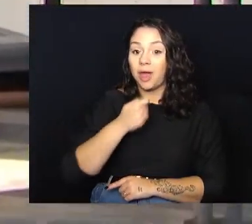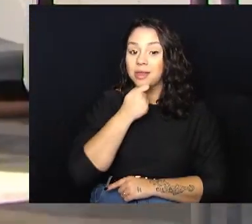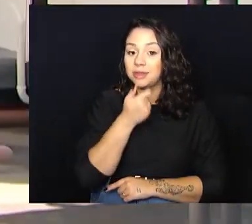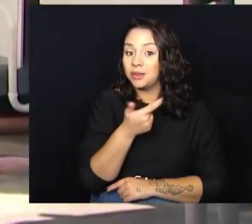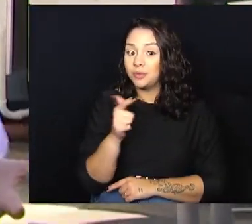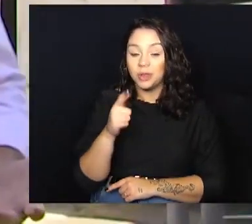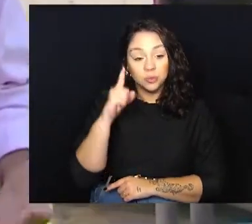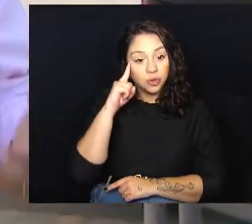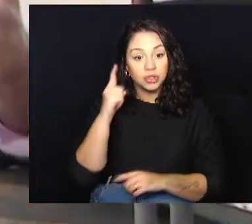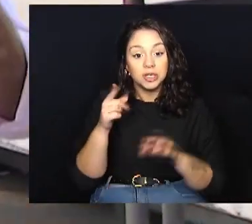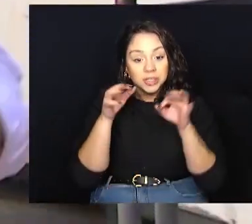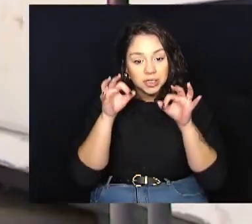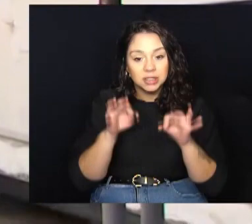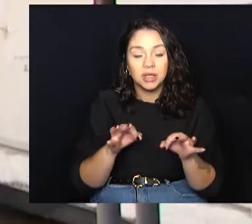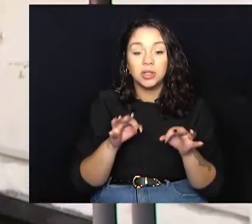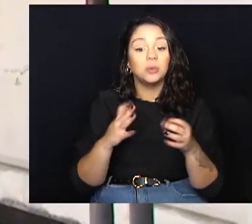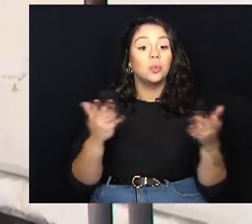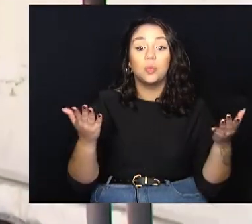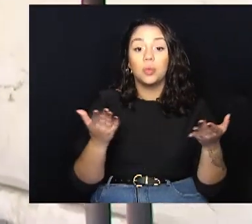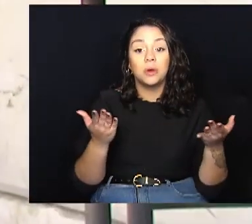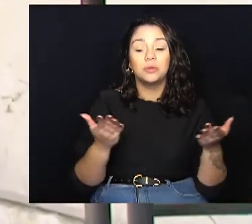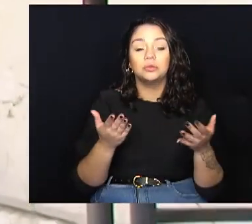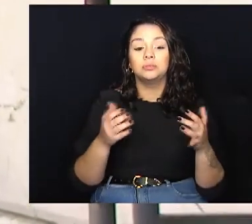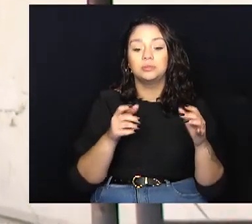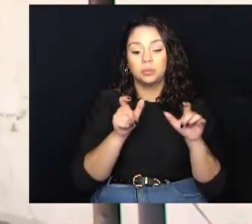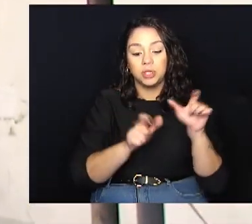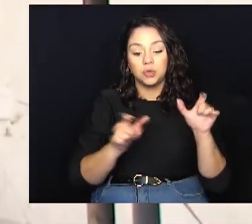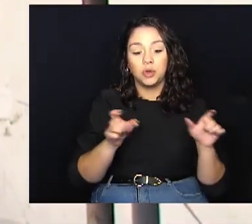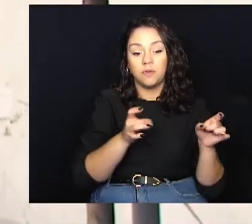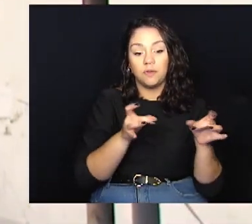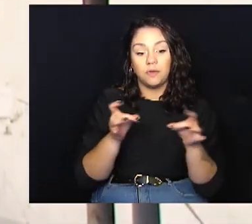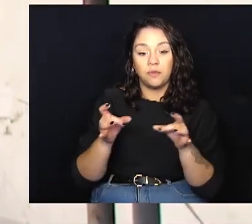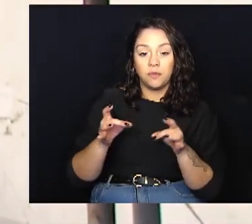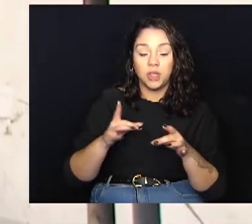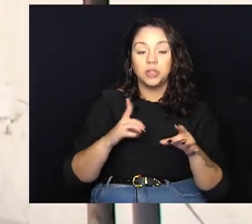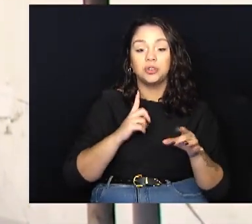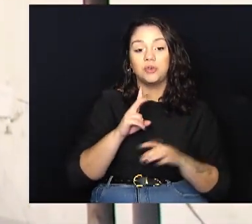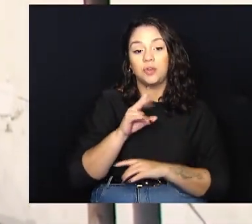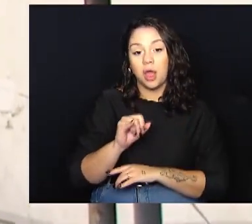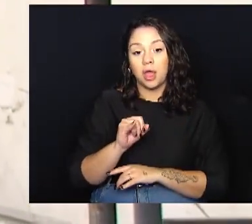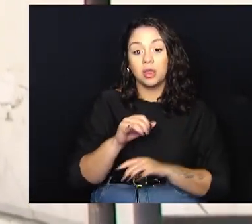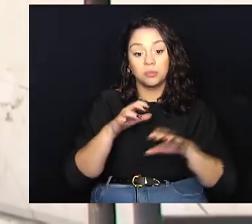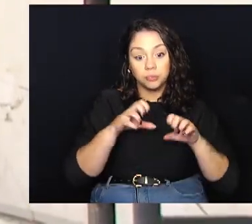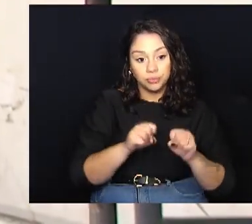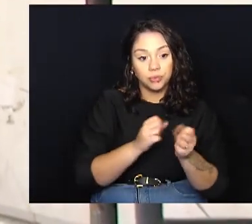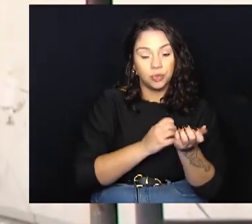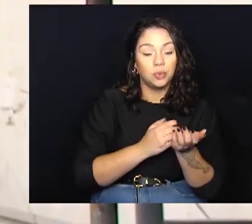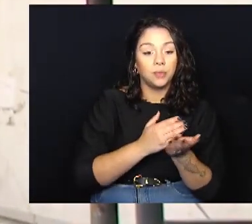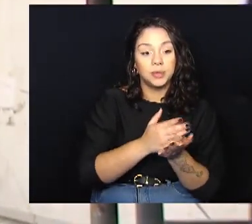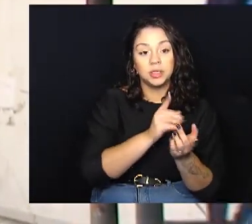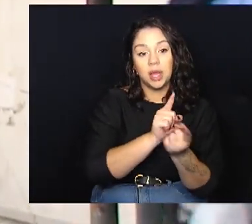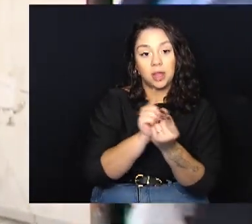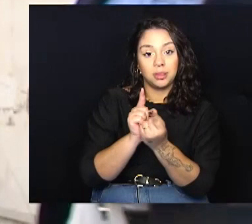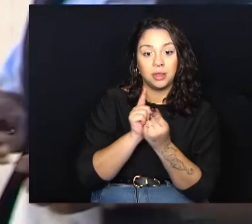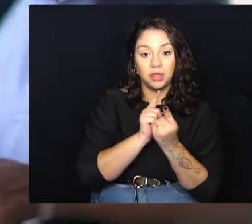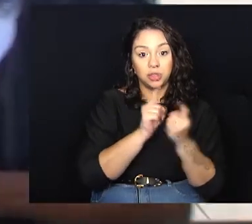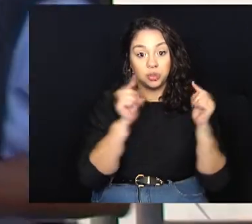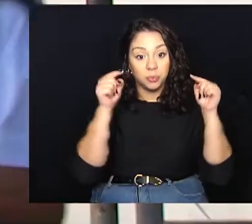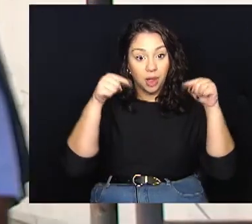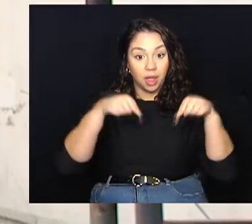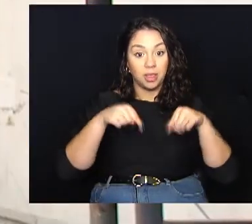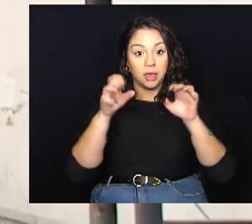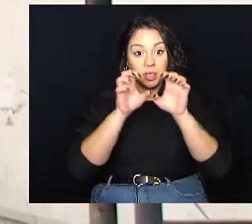certa não é é de quando os Comerciantes vão de fato não é começar a atender nesta